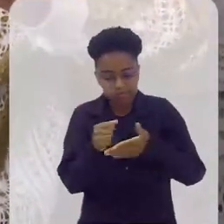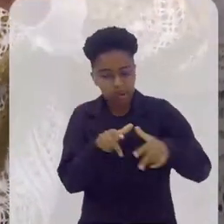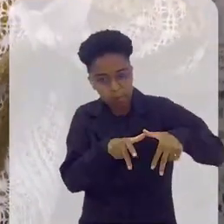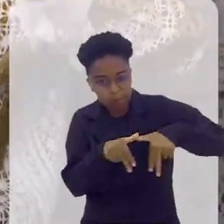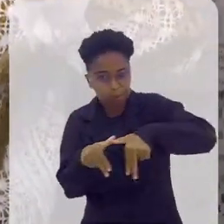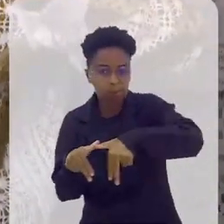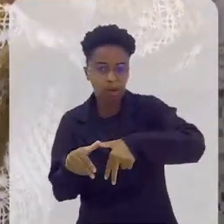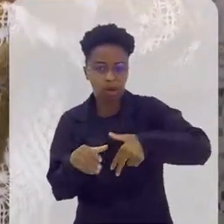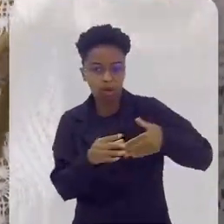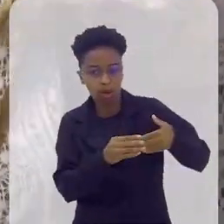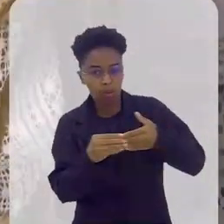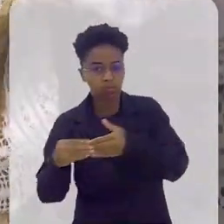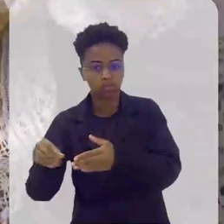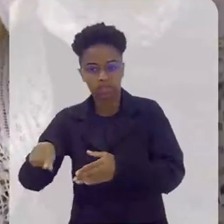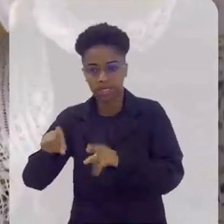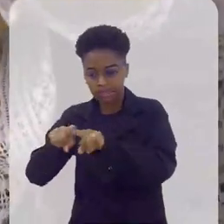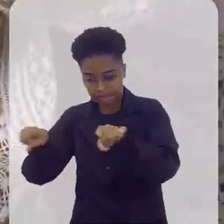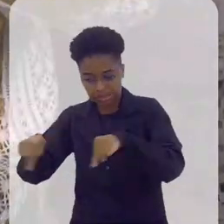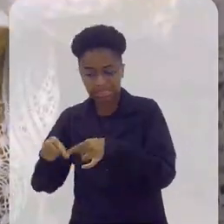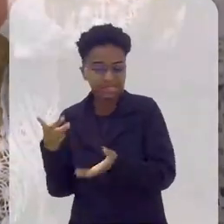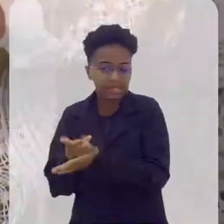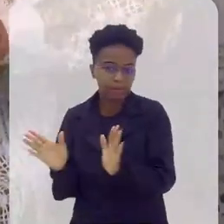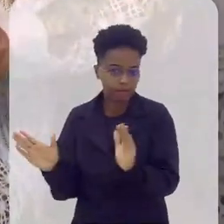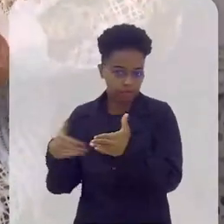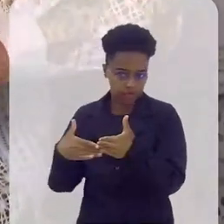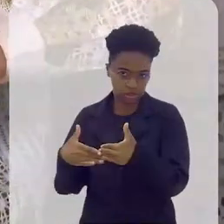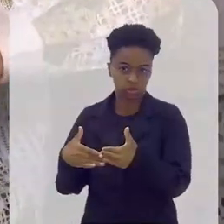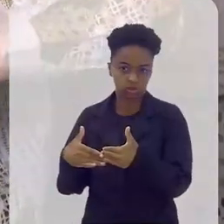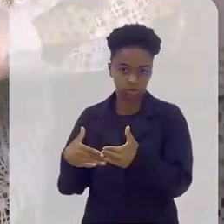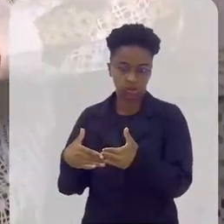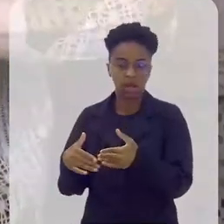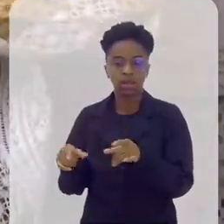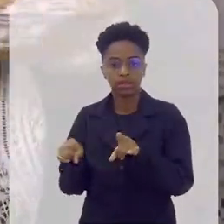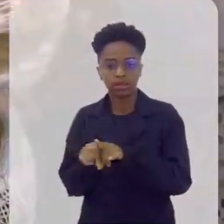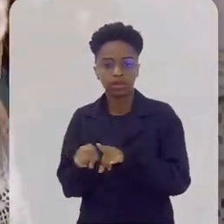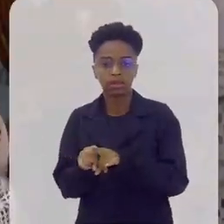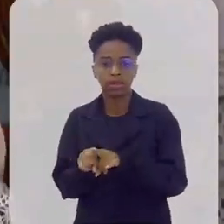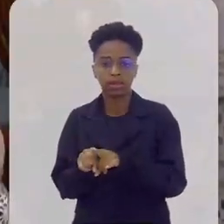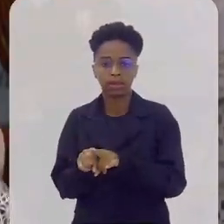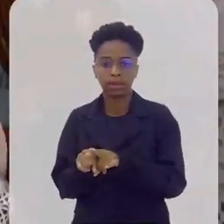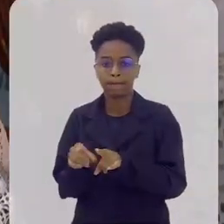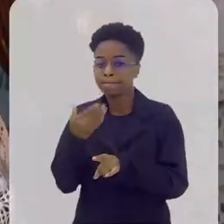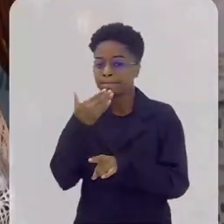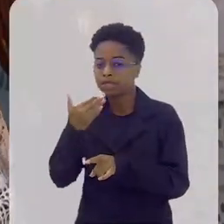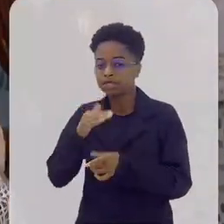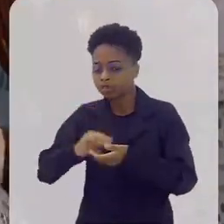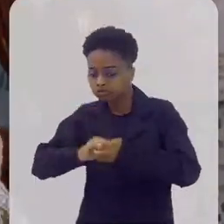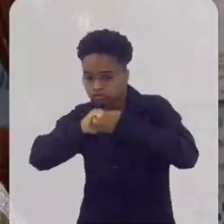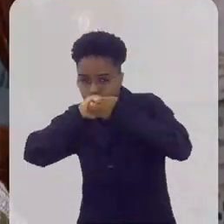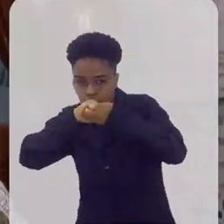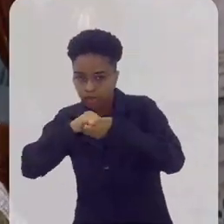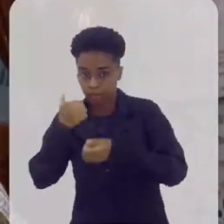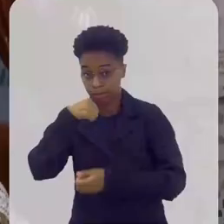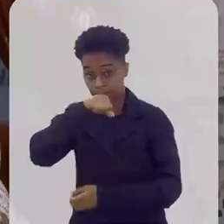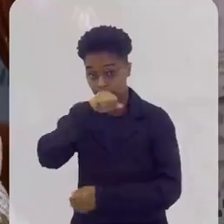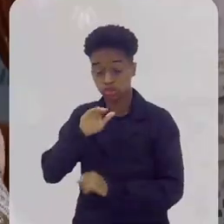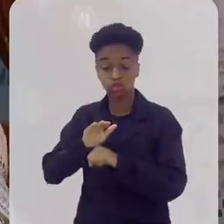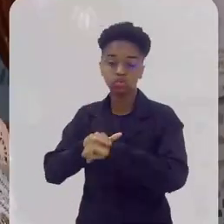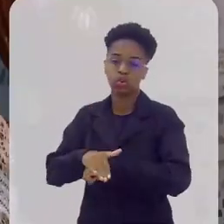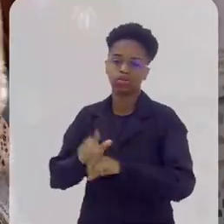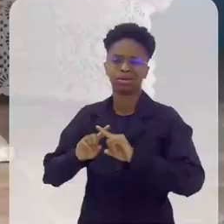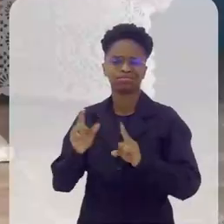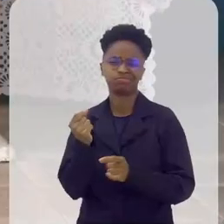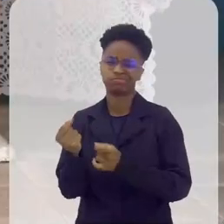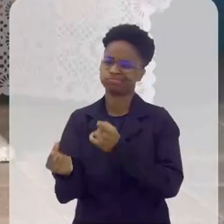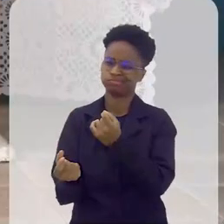levavam a esse quarto, que era sempre fechado, e para poder tomar benção à mamãe à